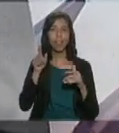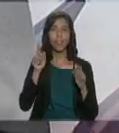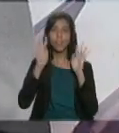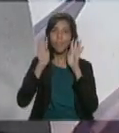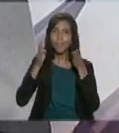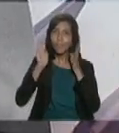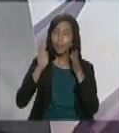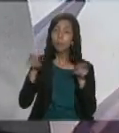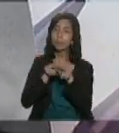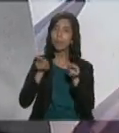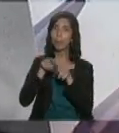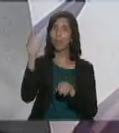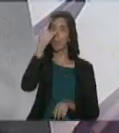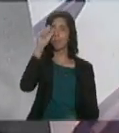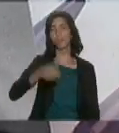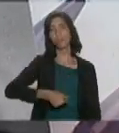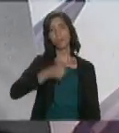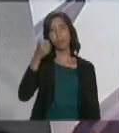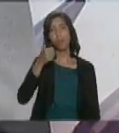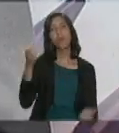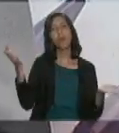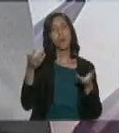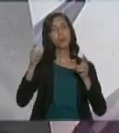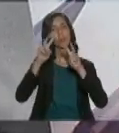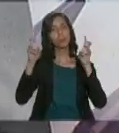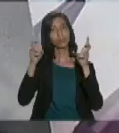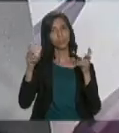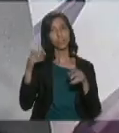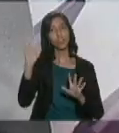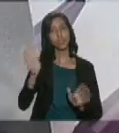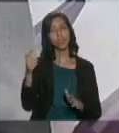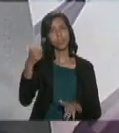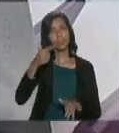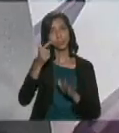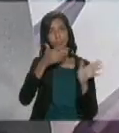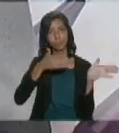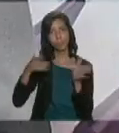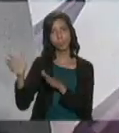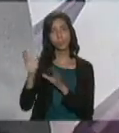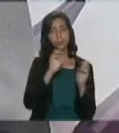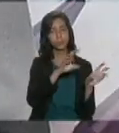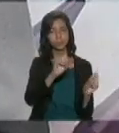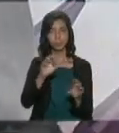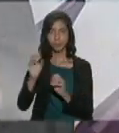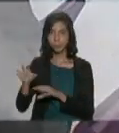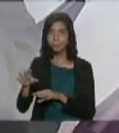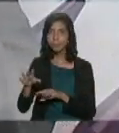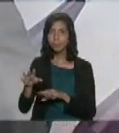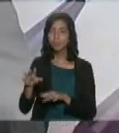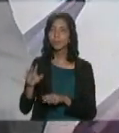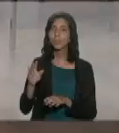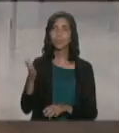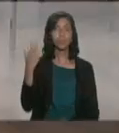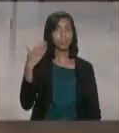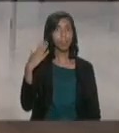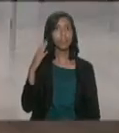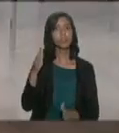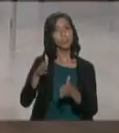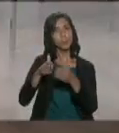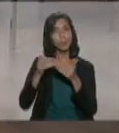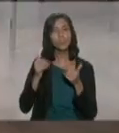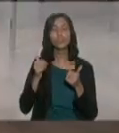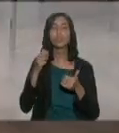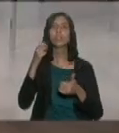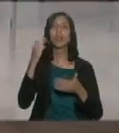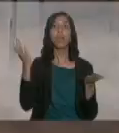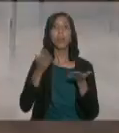mais focadas e aprendem melhor. Esse é o nosso assunto de hoje. Nós estamos no segundo bloco do Educação. Finalzinho do primeiro bloco, pedi para